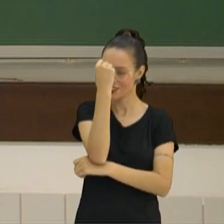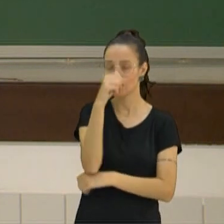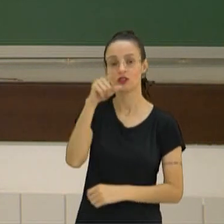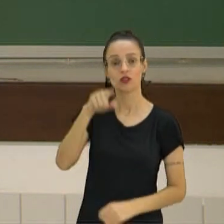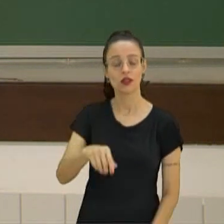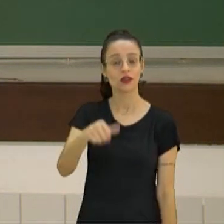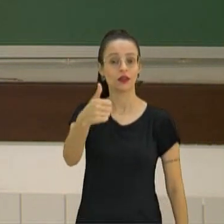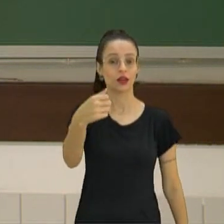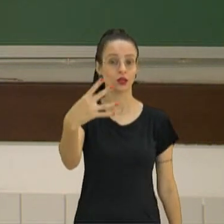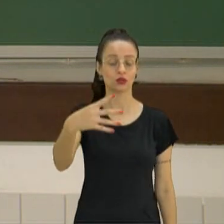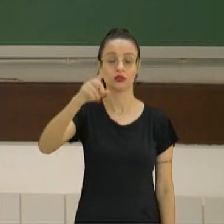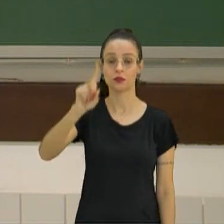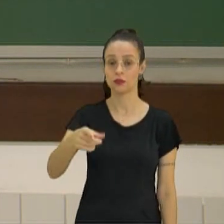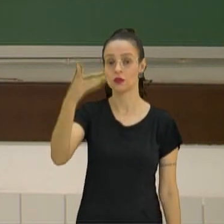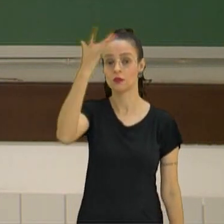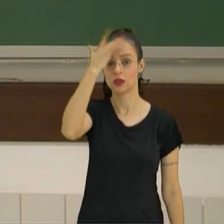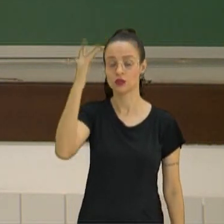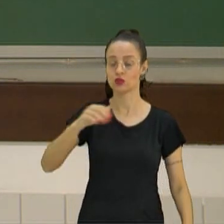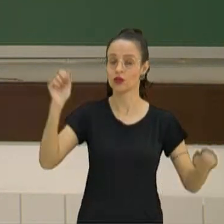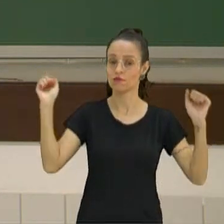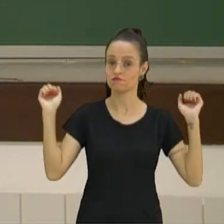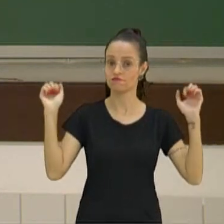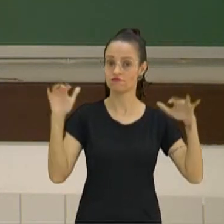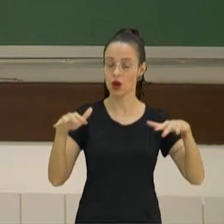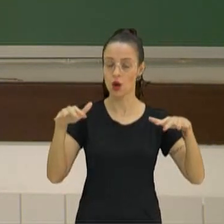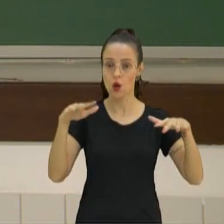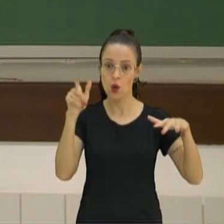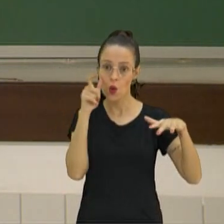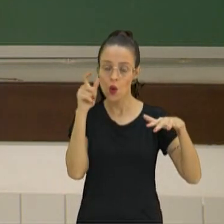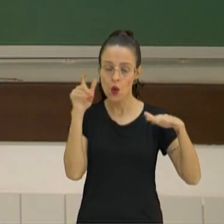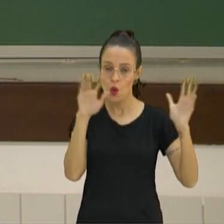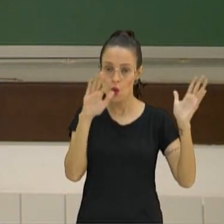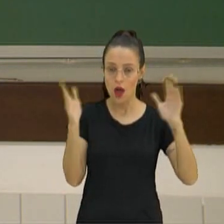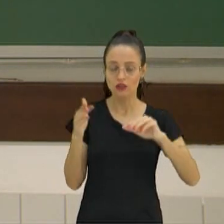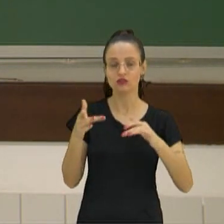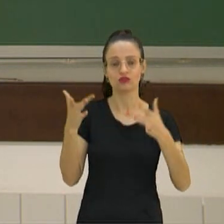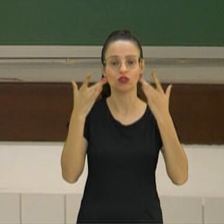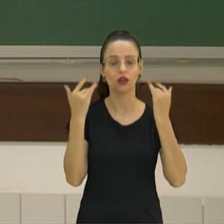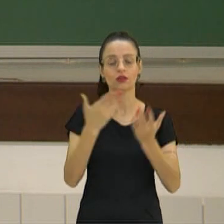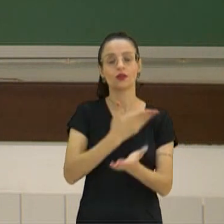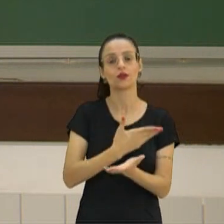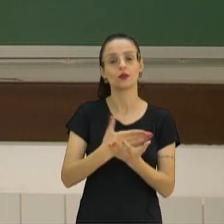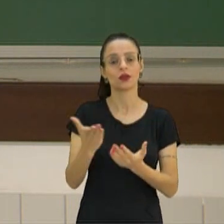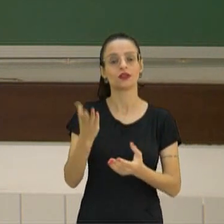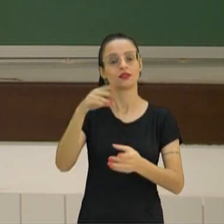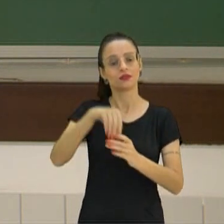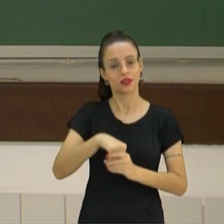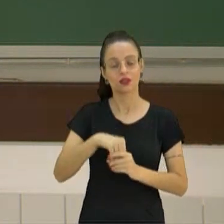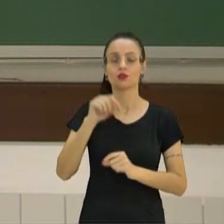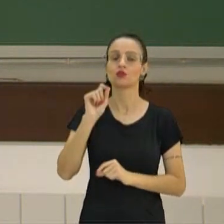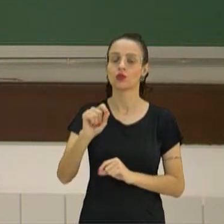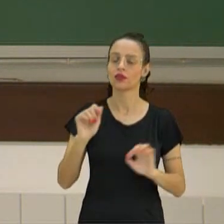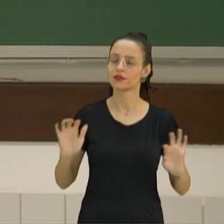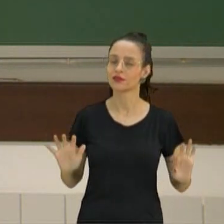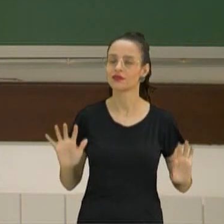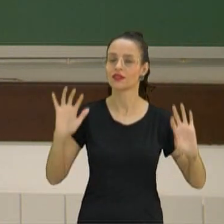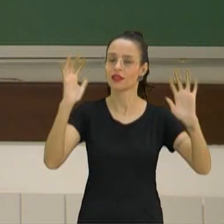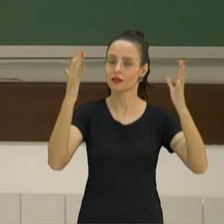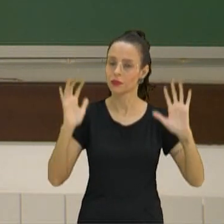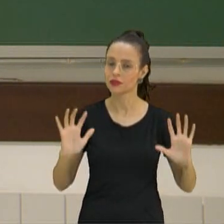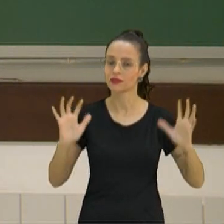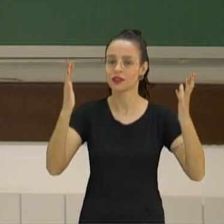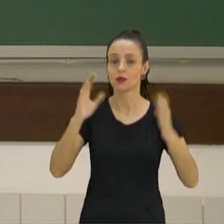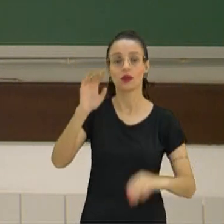mil pessoas assistindo a apresentações teatrais. E elas começaram dentro, então, dessas celebrações